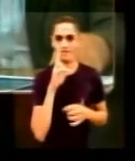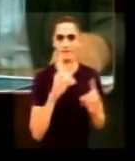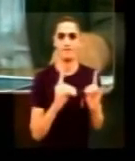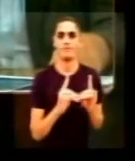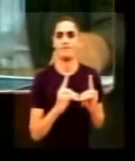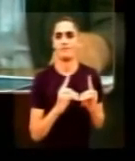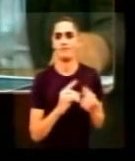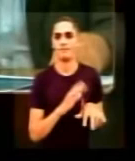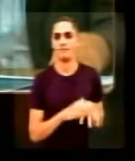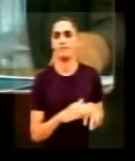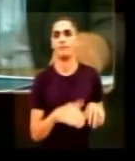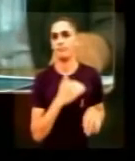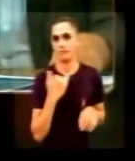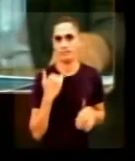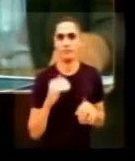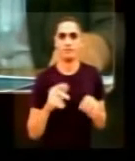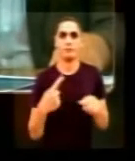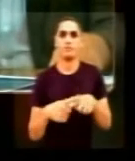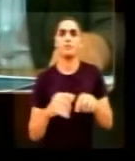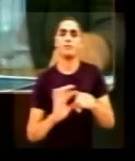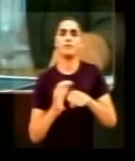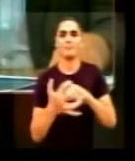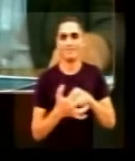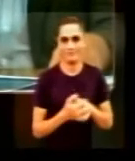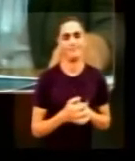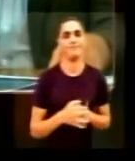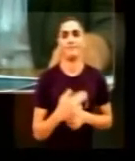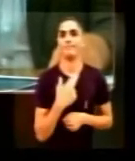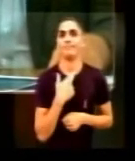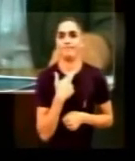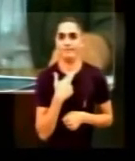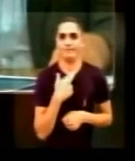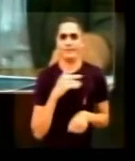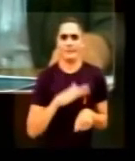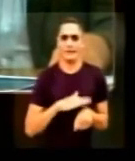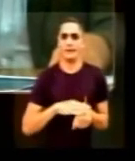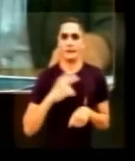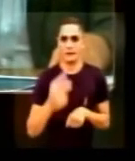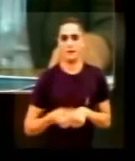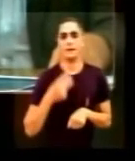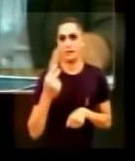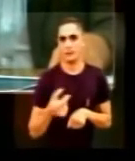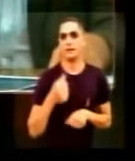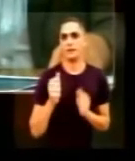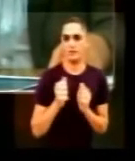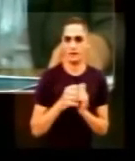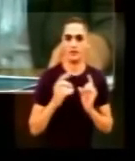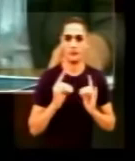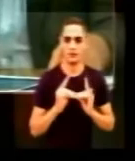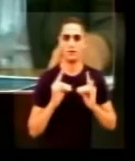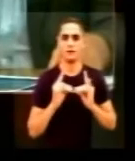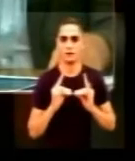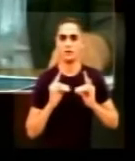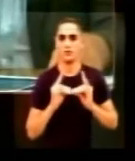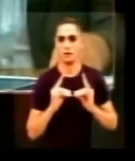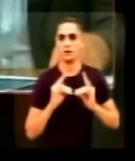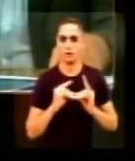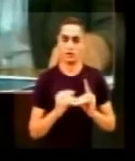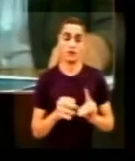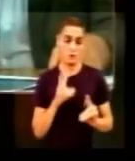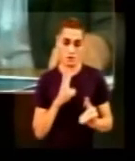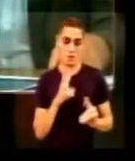a óbito, não poder ficar mais tempo, às vezes pessoas que moram fora não podem